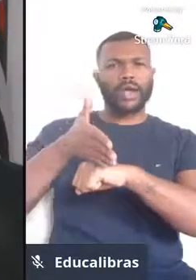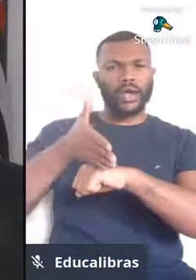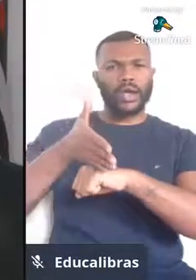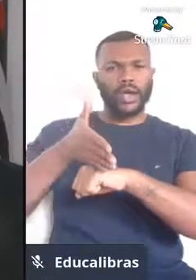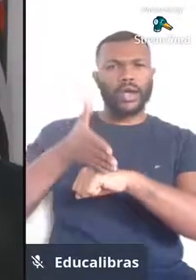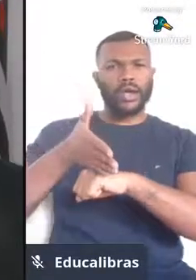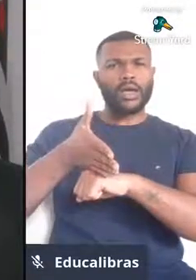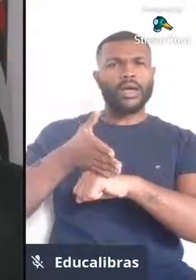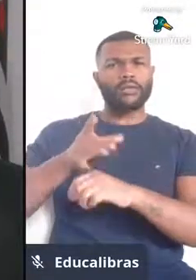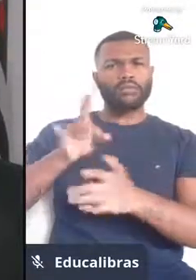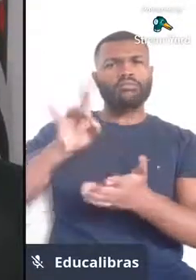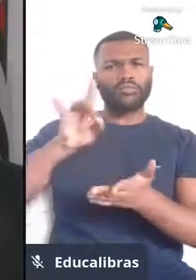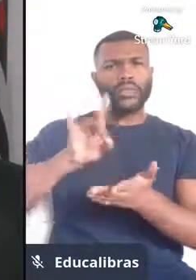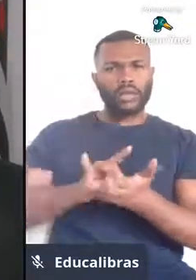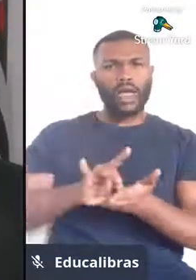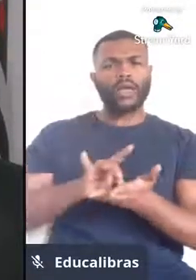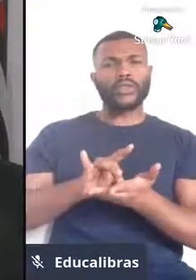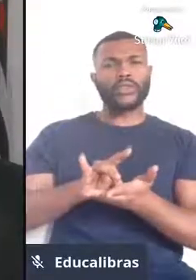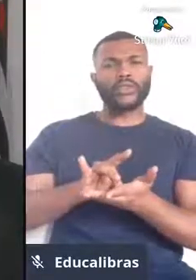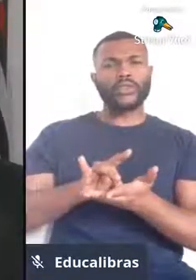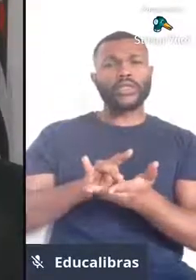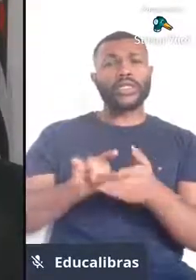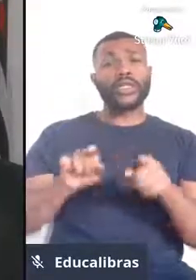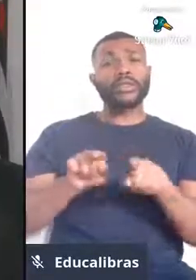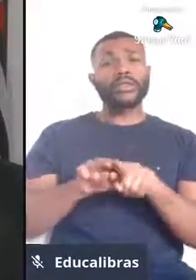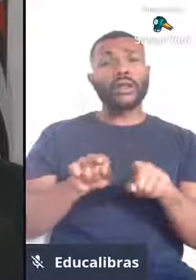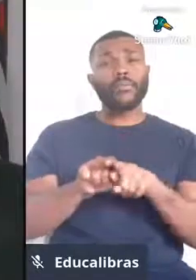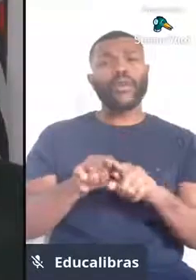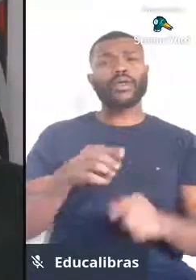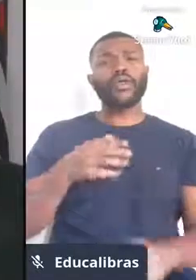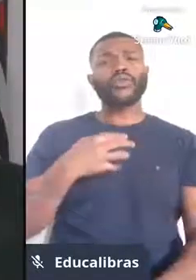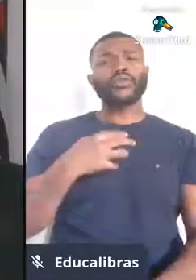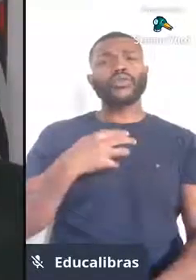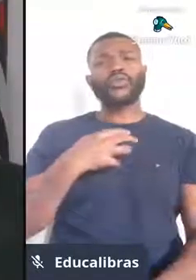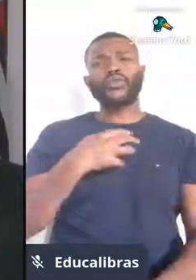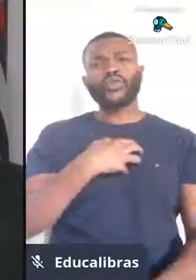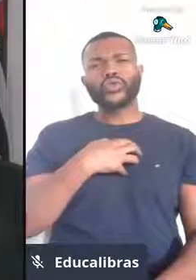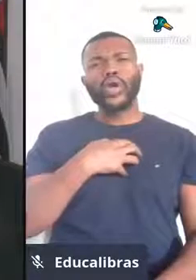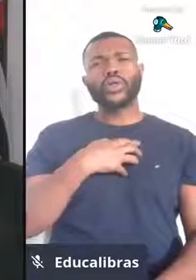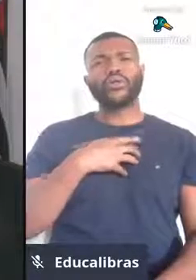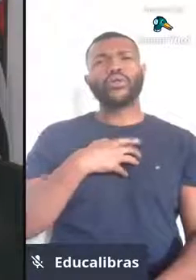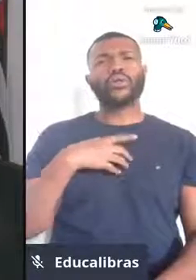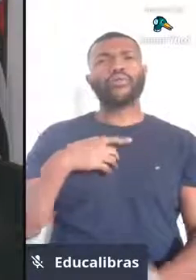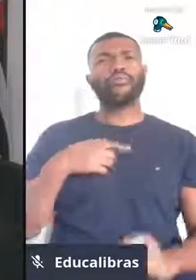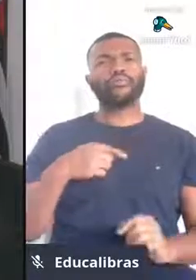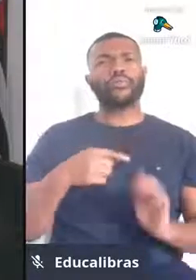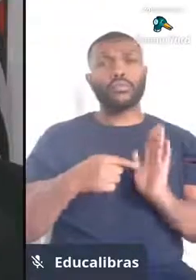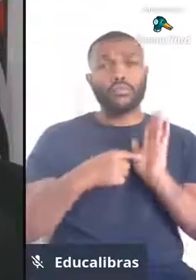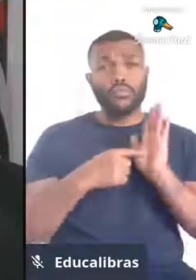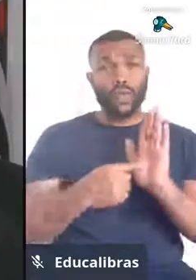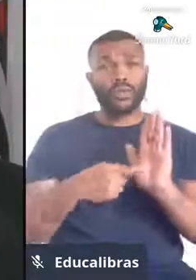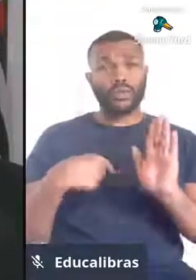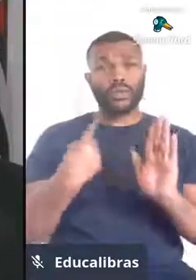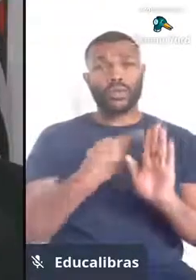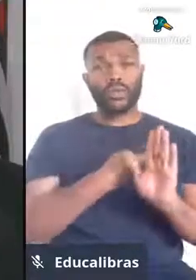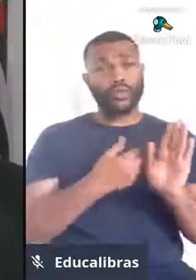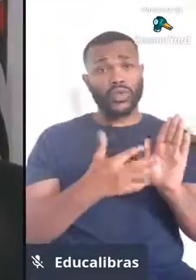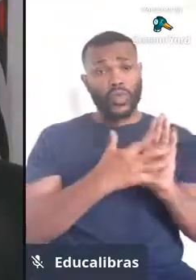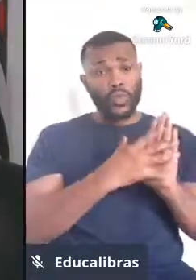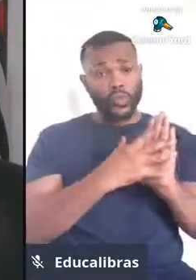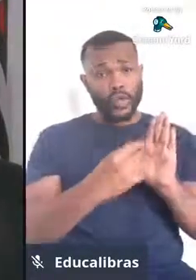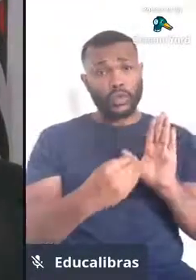proativa, e não só isso, de forma a mostrar os nossos exemplos como exemplos que podem